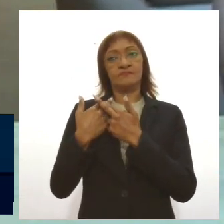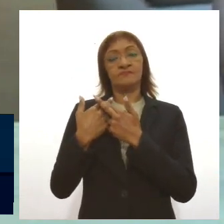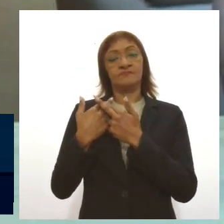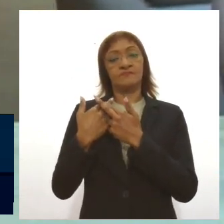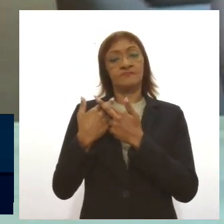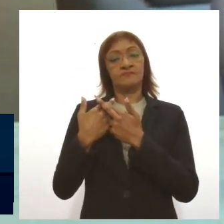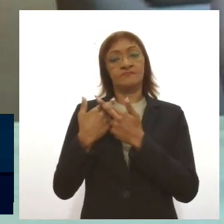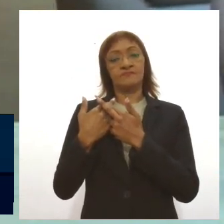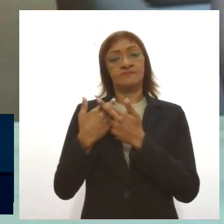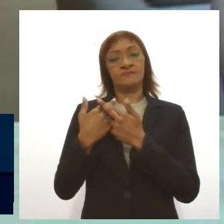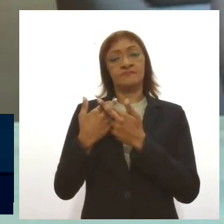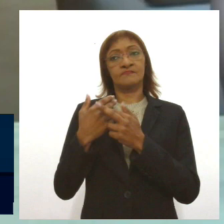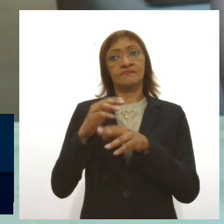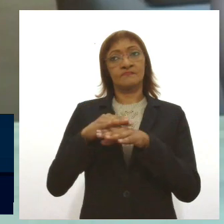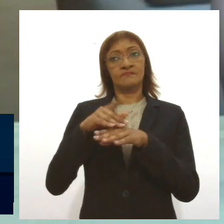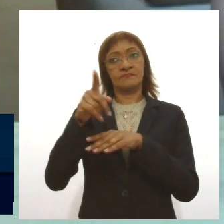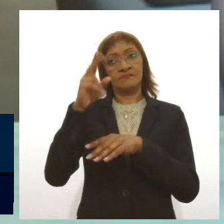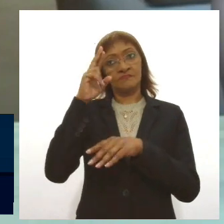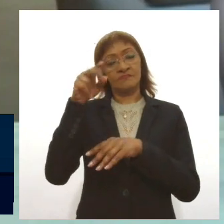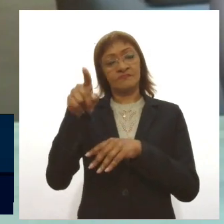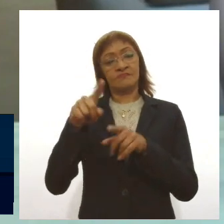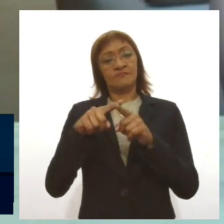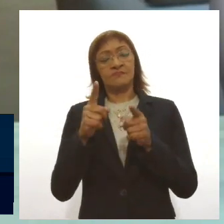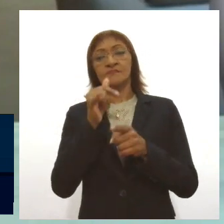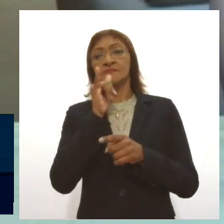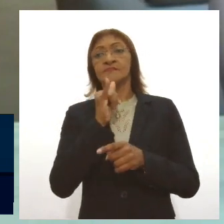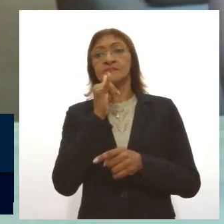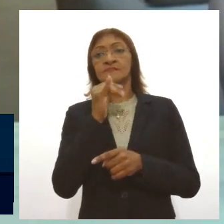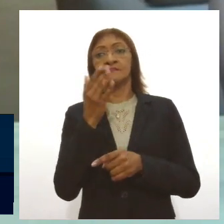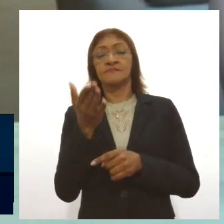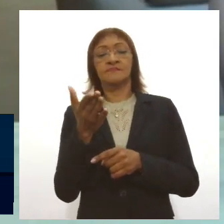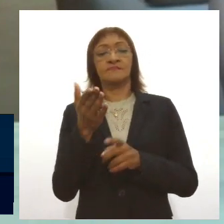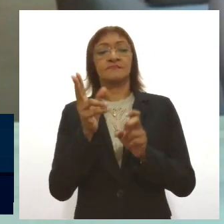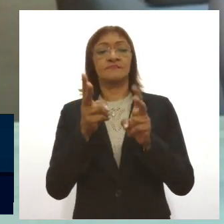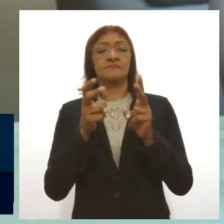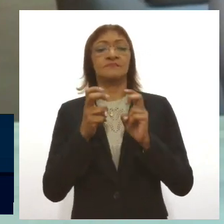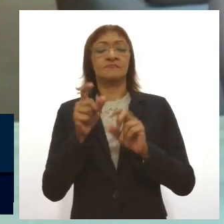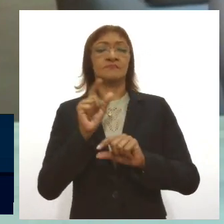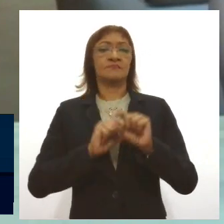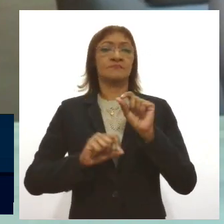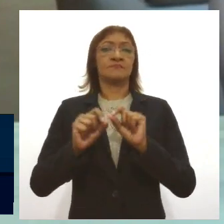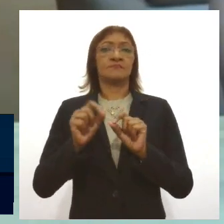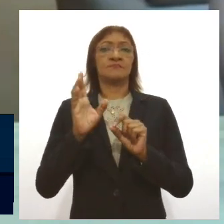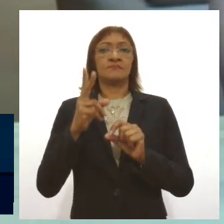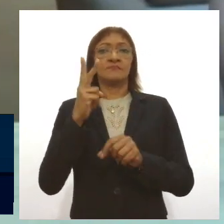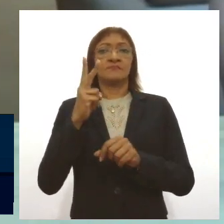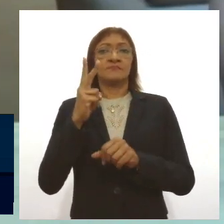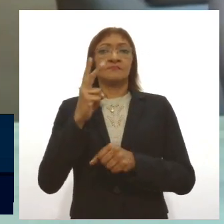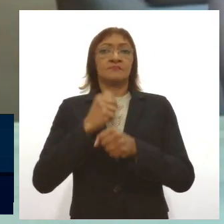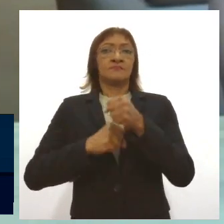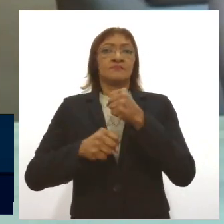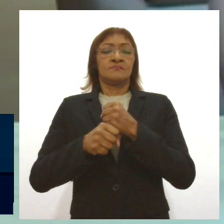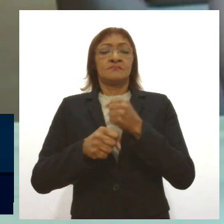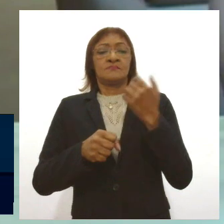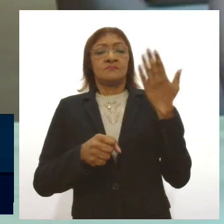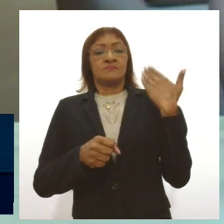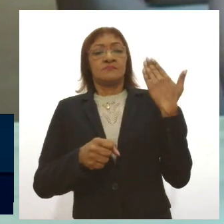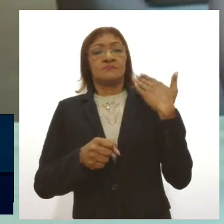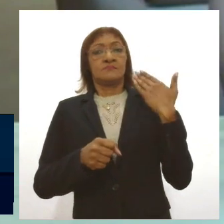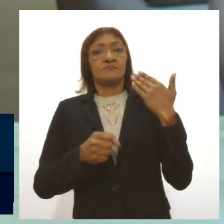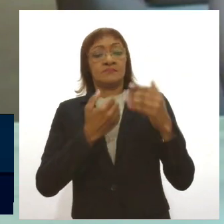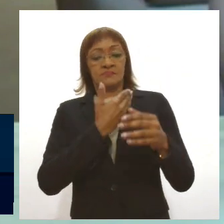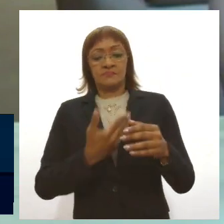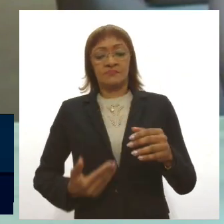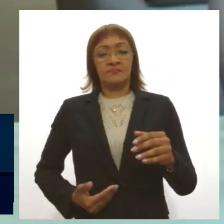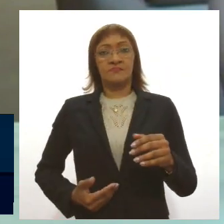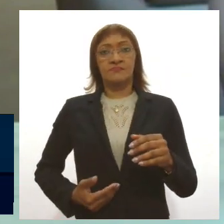Senhoria atua, mas, por exemplo, a gente percebe que há uns 2 anos atrás o governo fez um trabalho interessante,